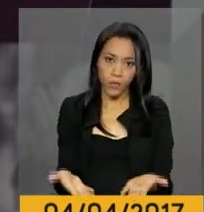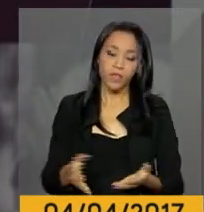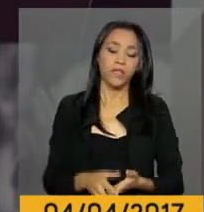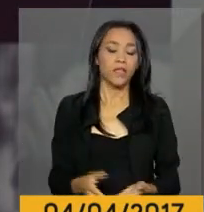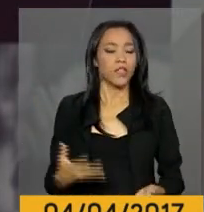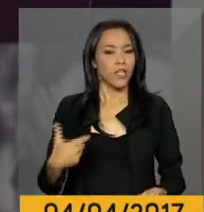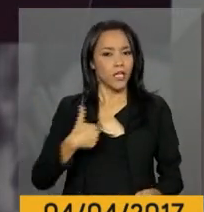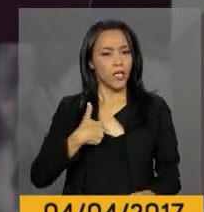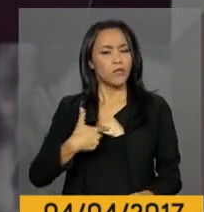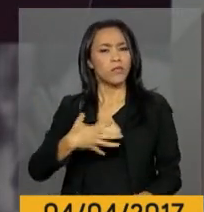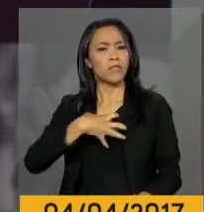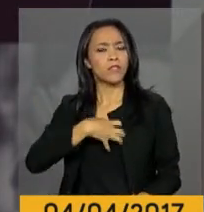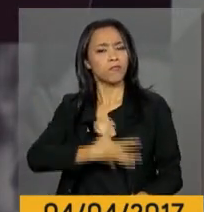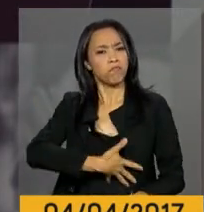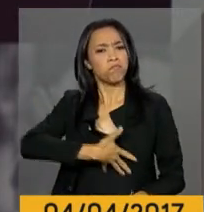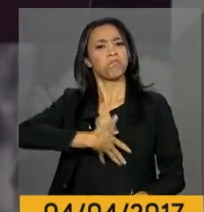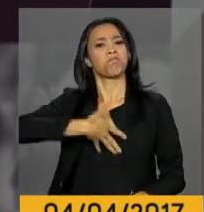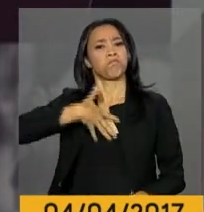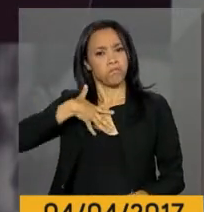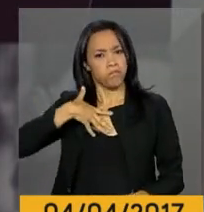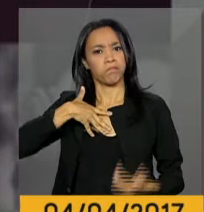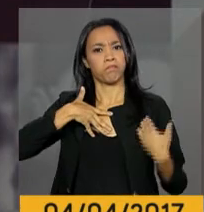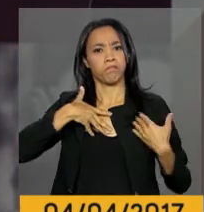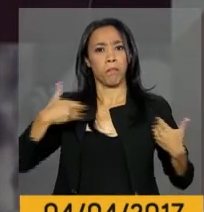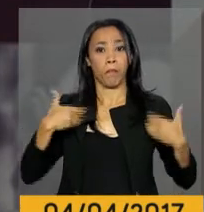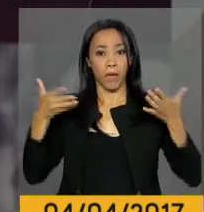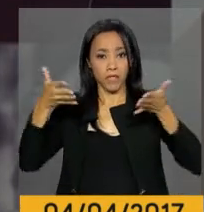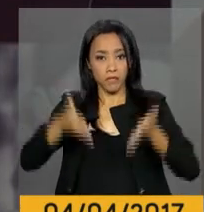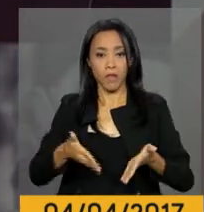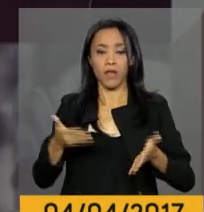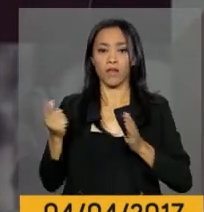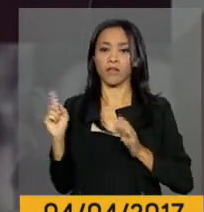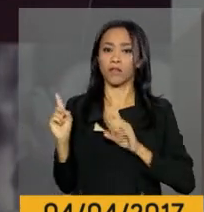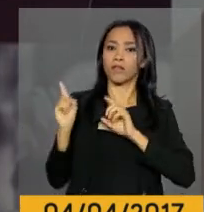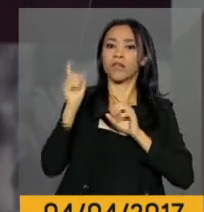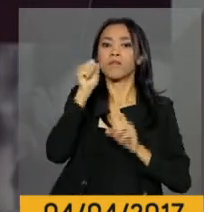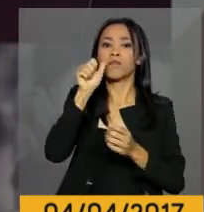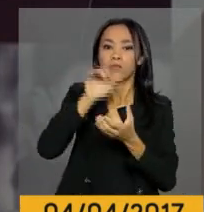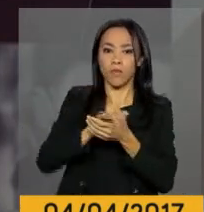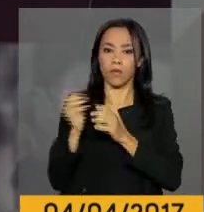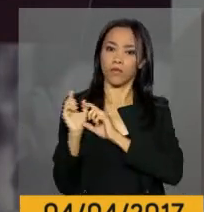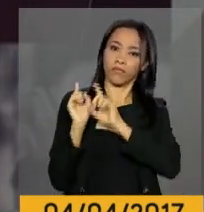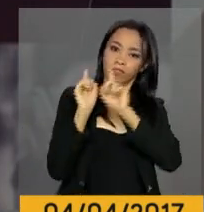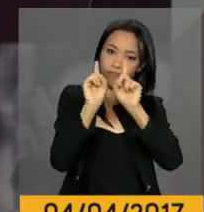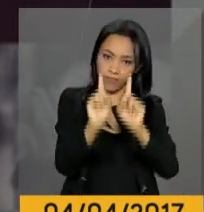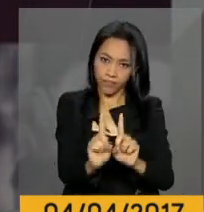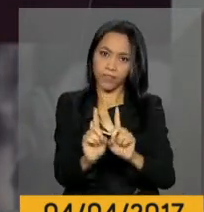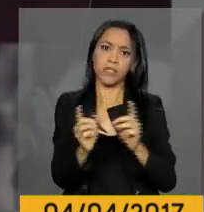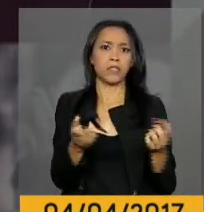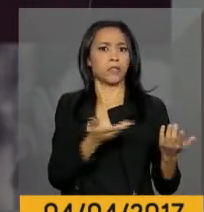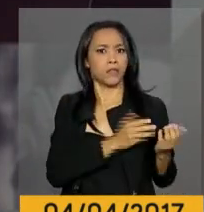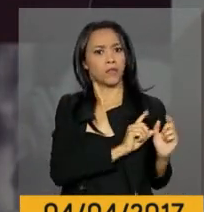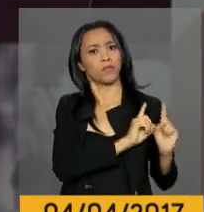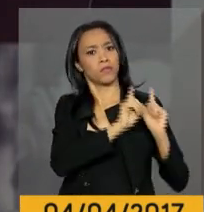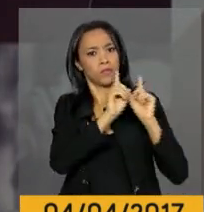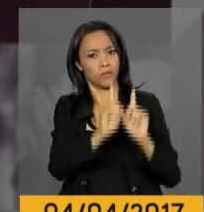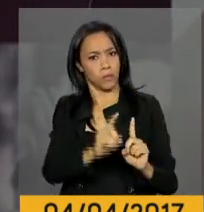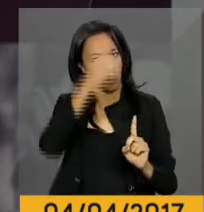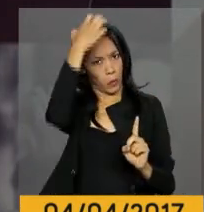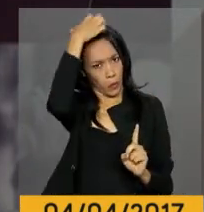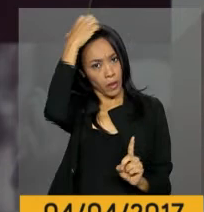especialíssima participar com Marcela, ao lado do rei e da rainha da